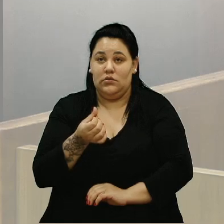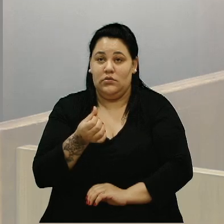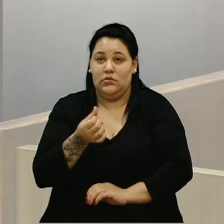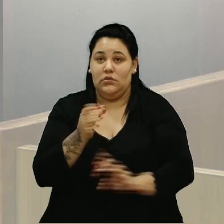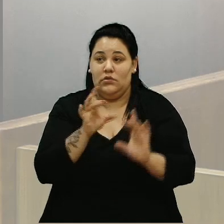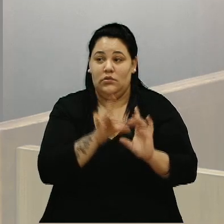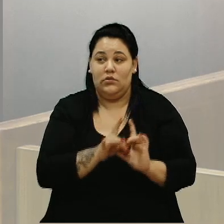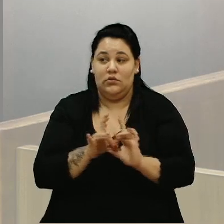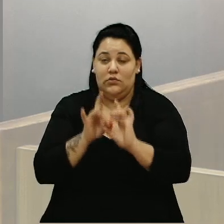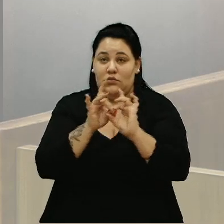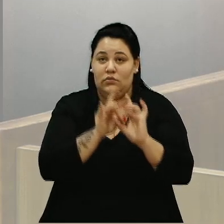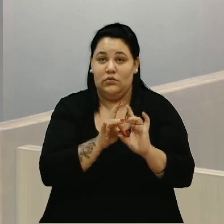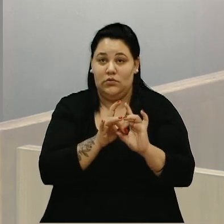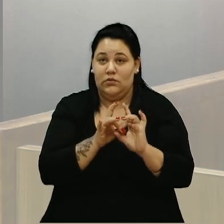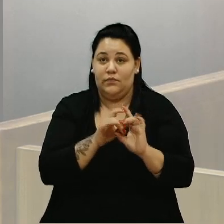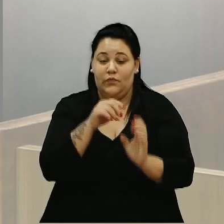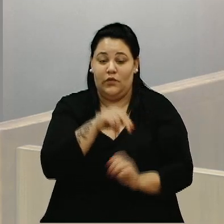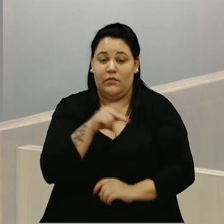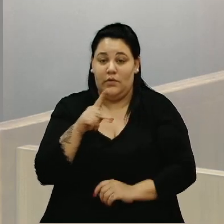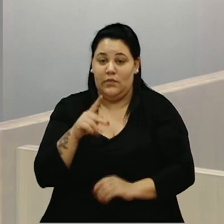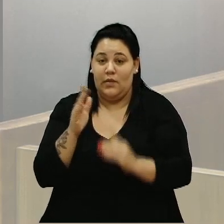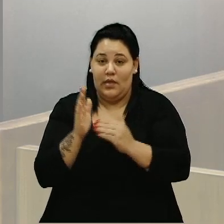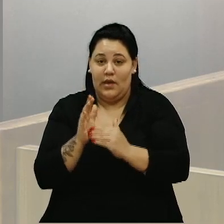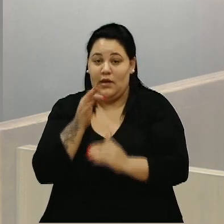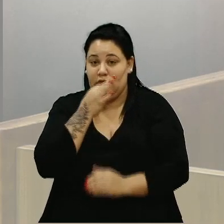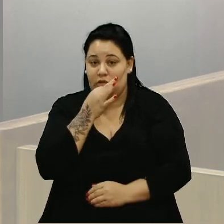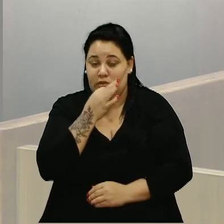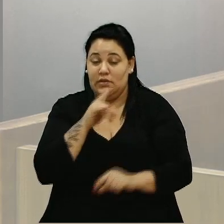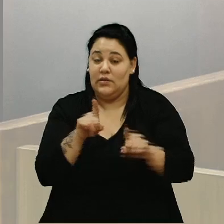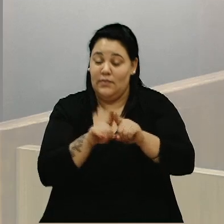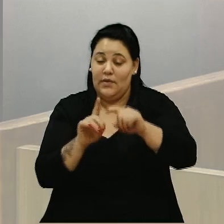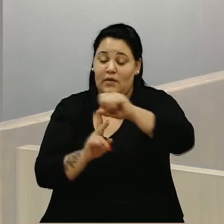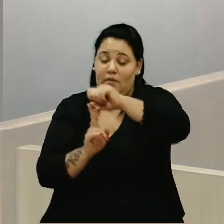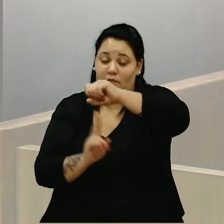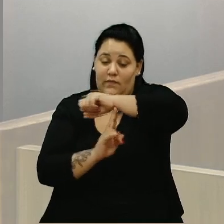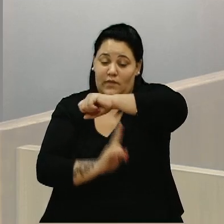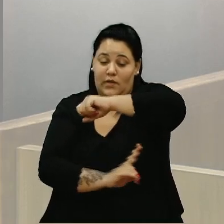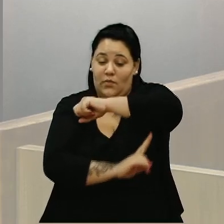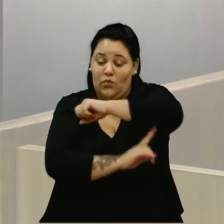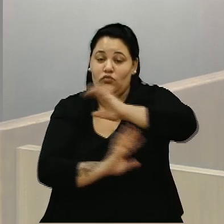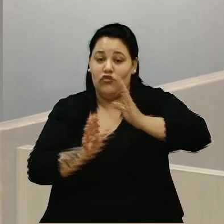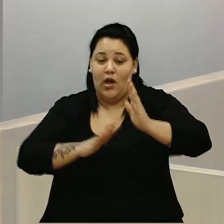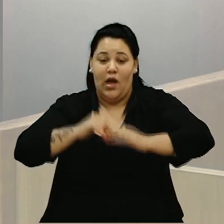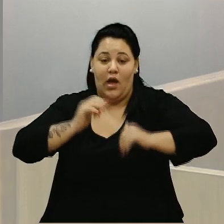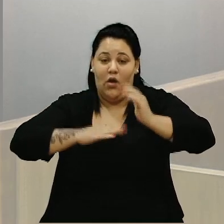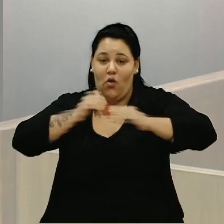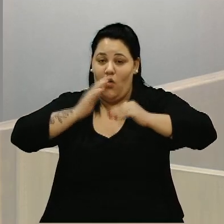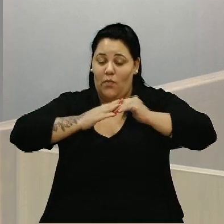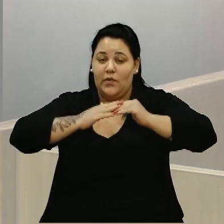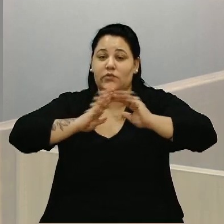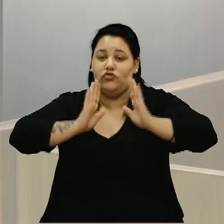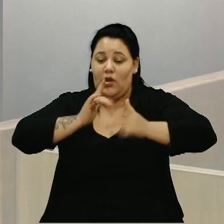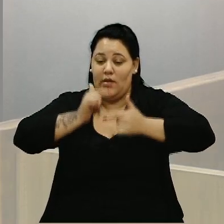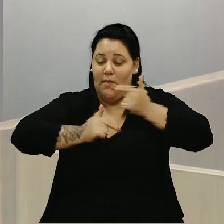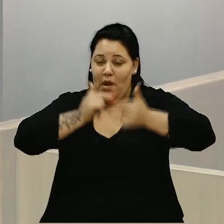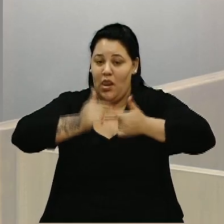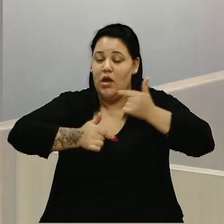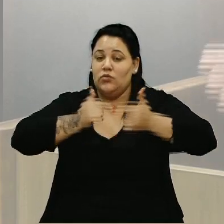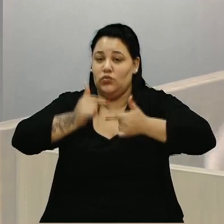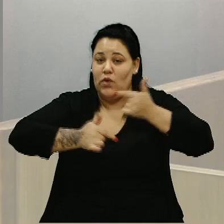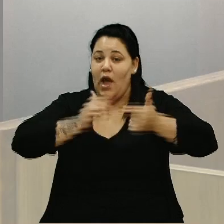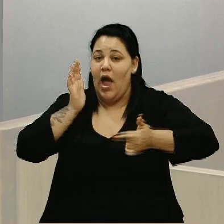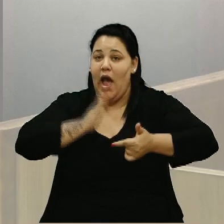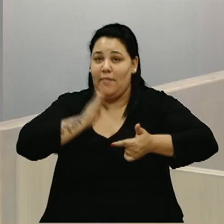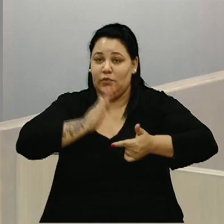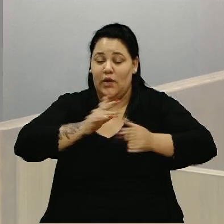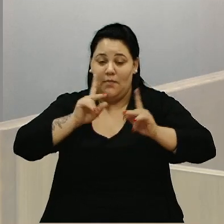do Sul. Também falei que a ponte está em todo vapor. Ali a pessoa que